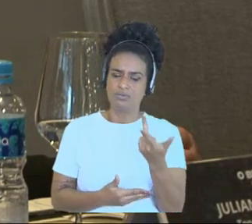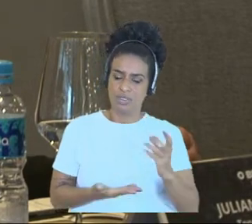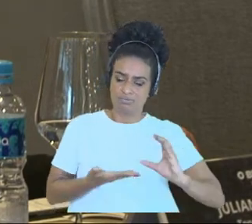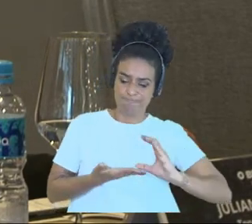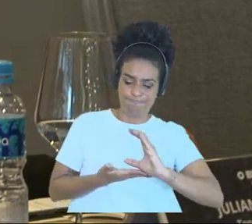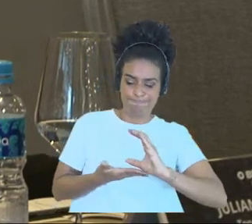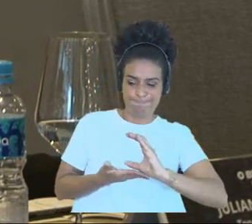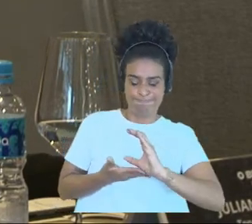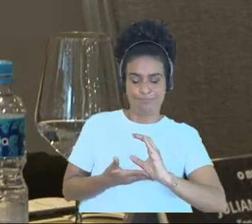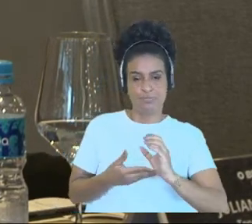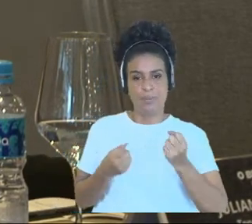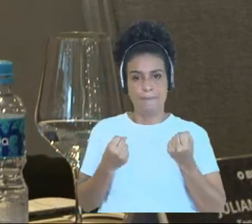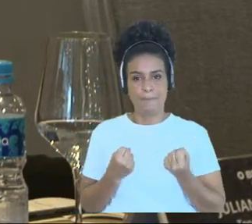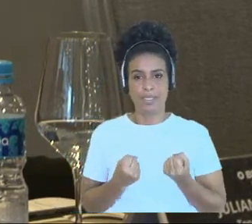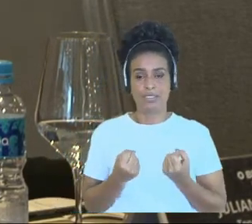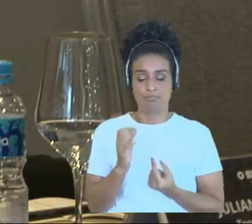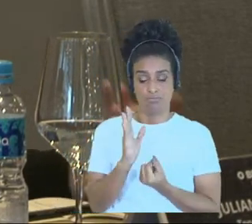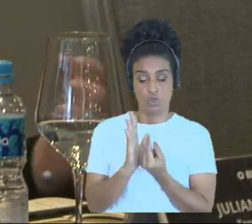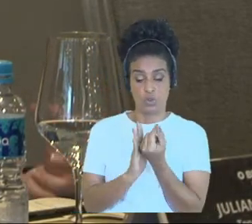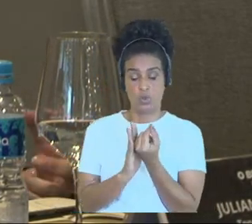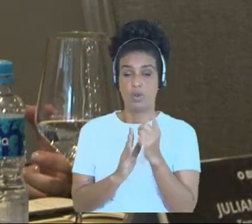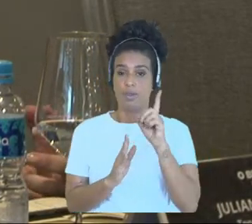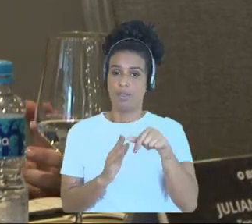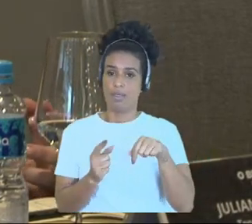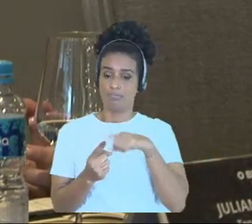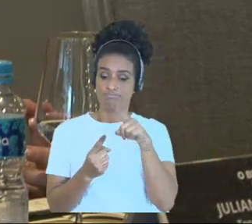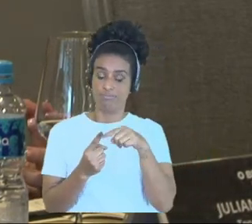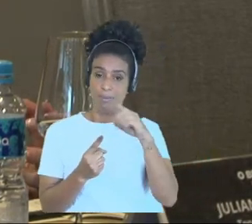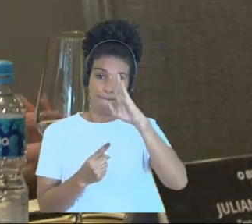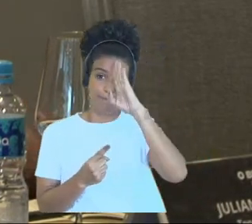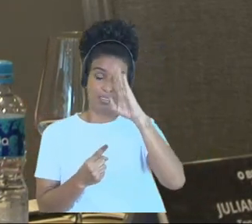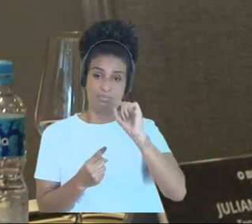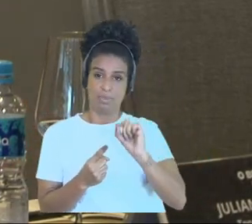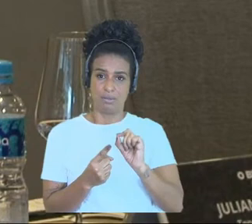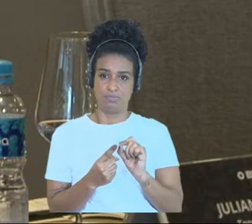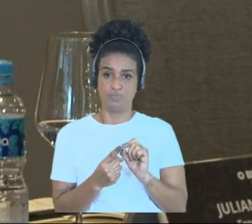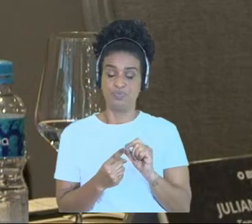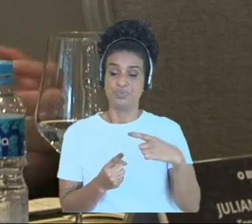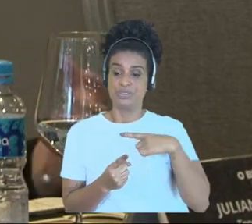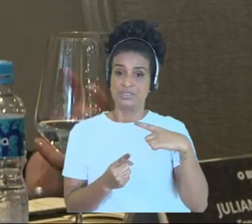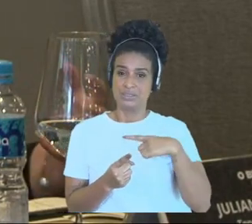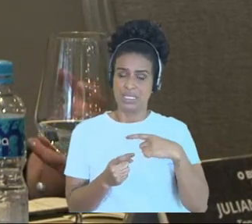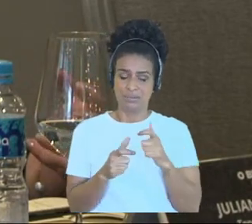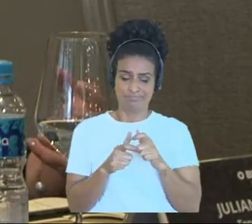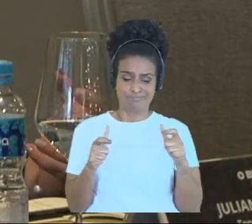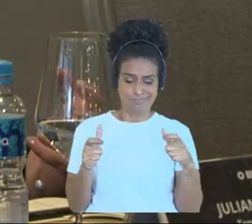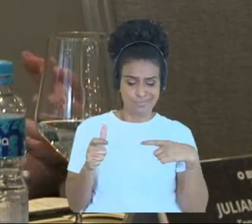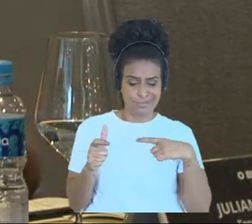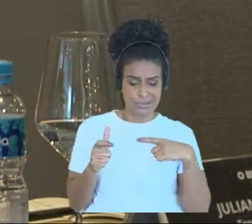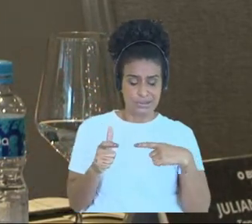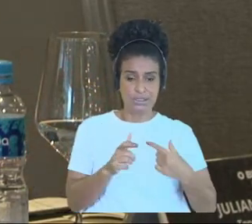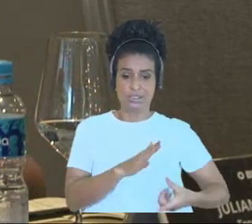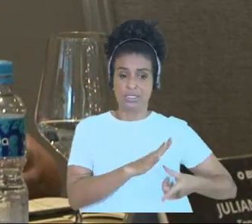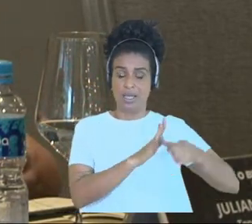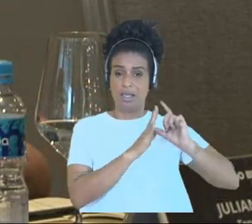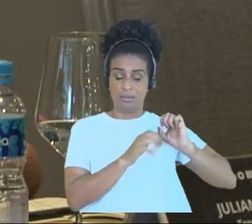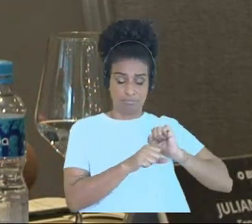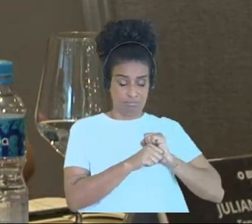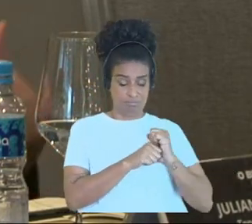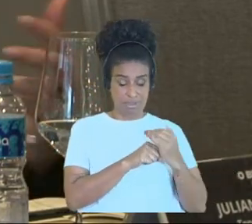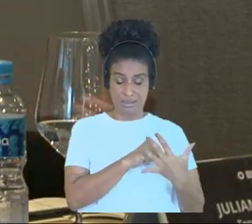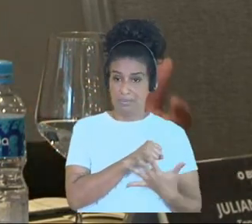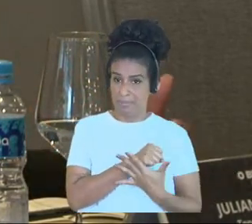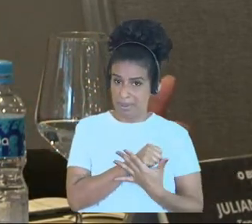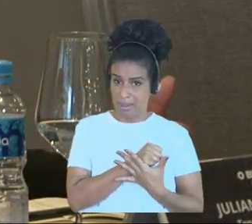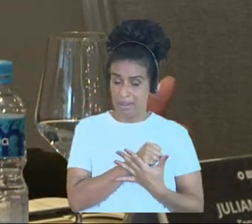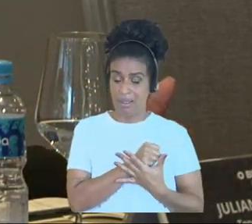do orçamento é o principal desafio. Principalmente porque a gente tem não só uma demanda muito grande herdada da pandemia. Se a